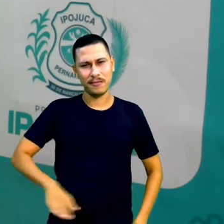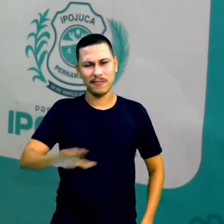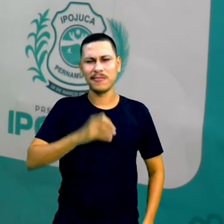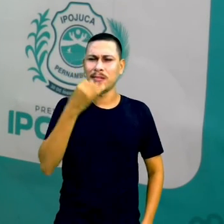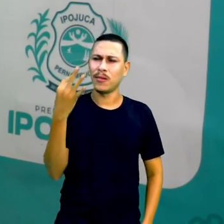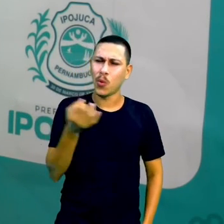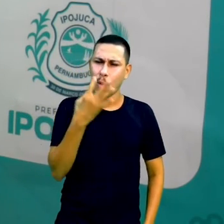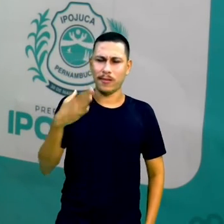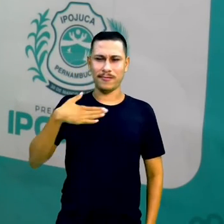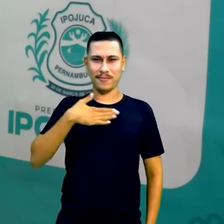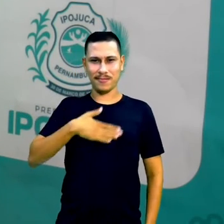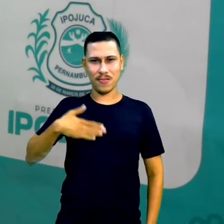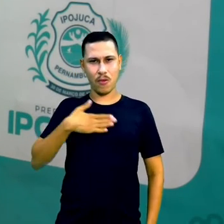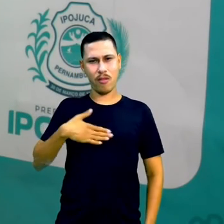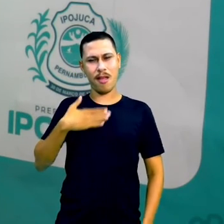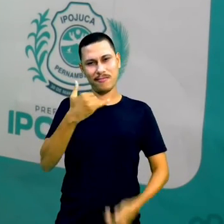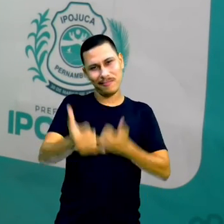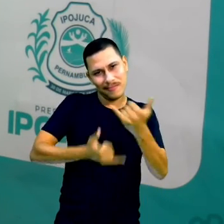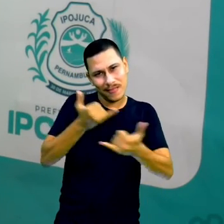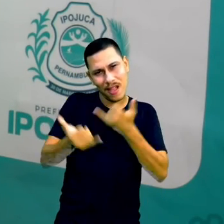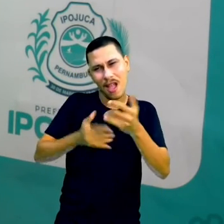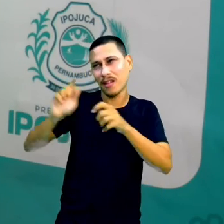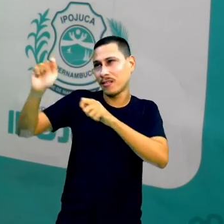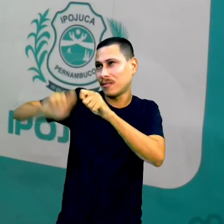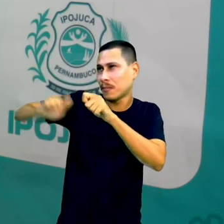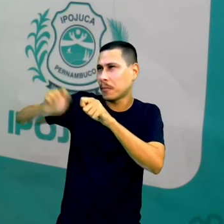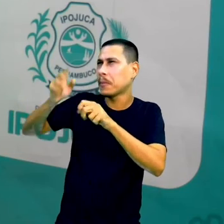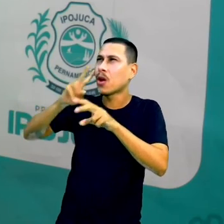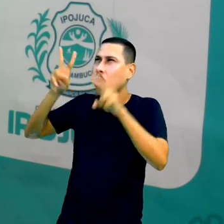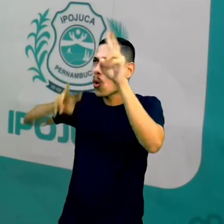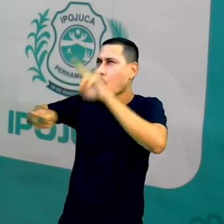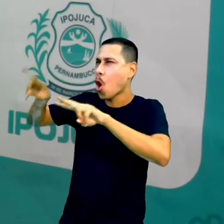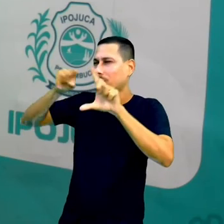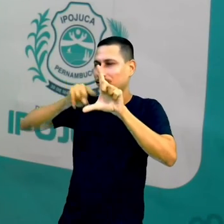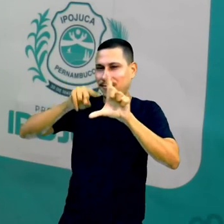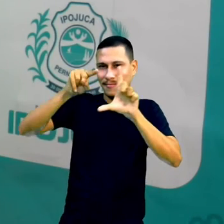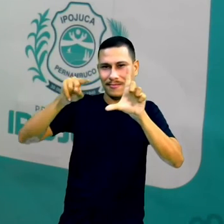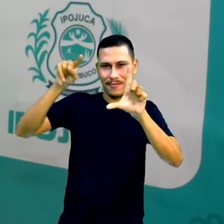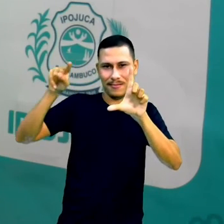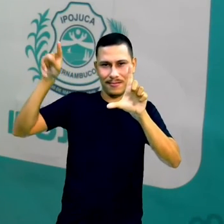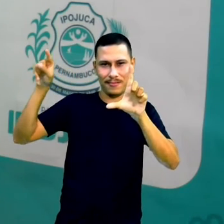crianças gostam de brincar de pipa. Olha aqui no gráfico.